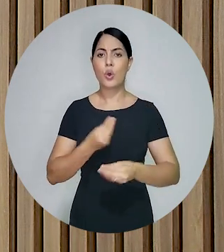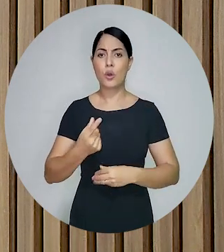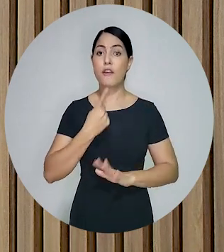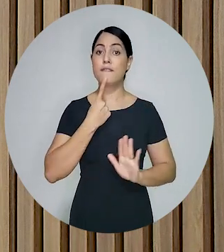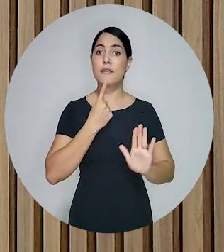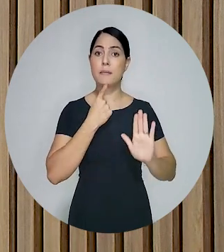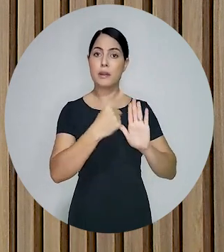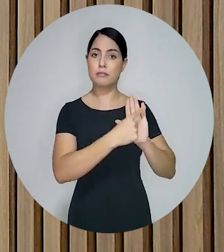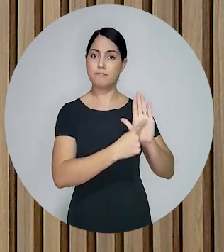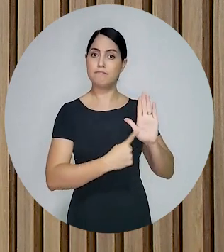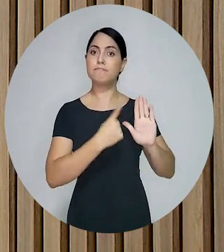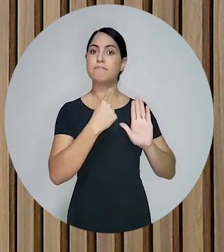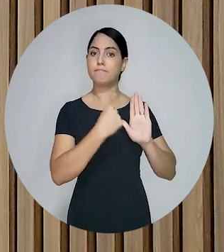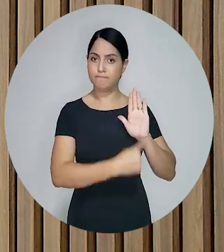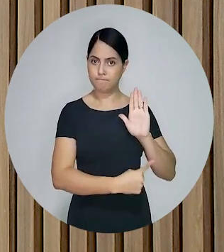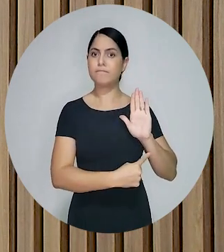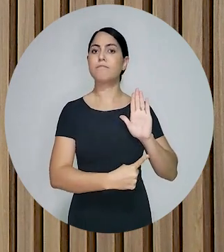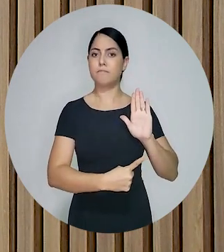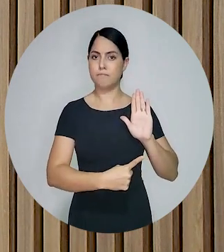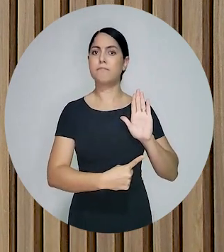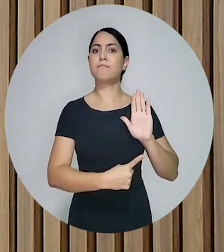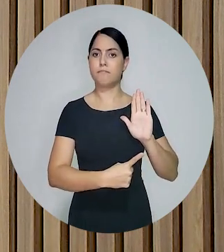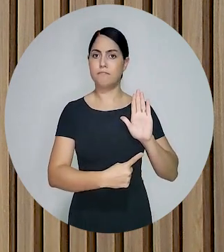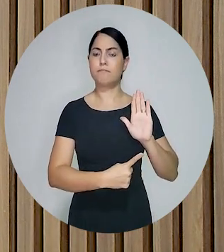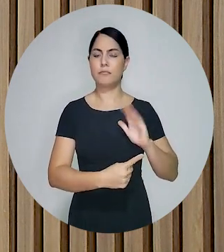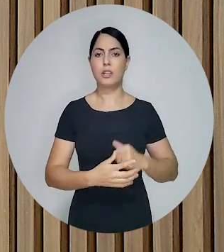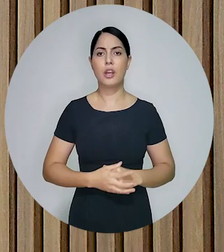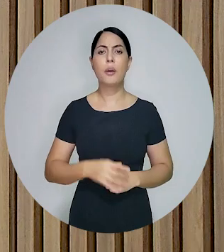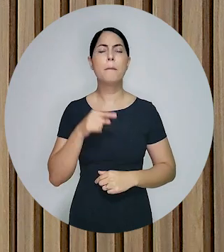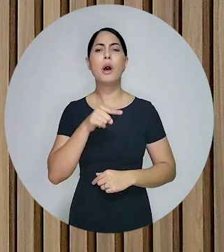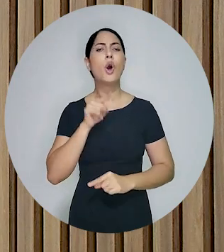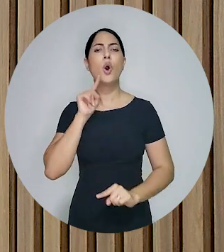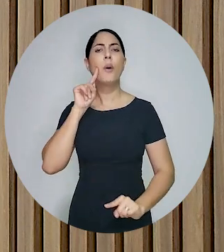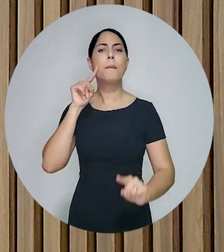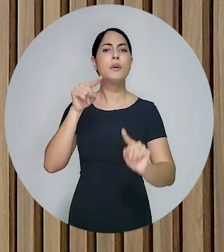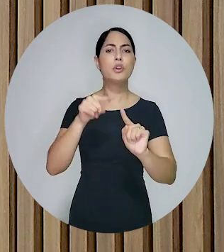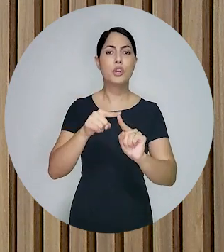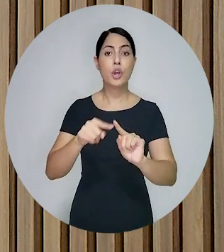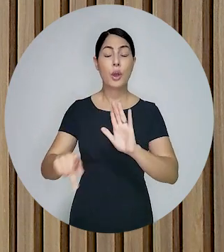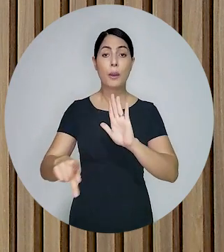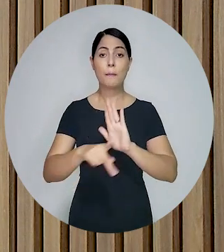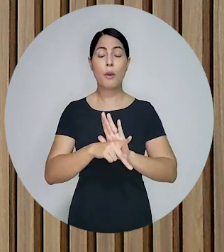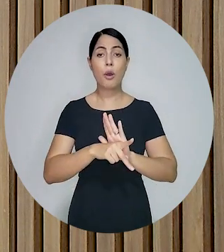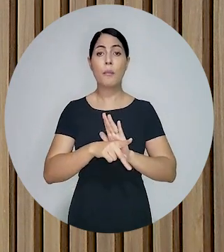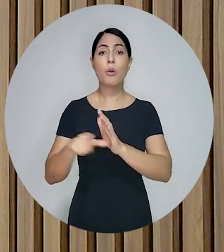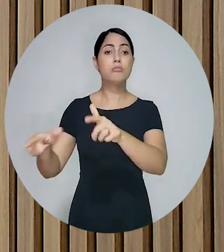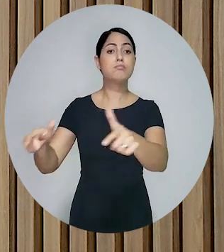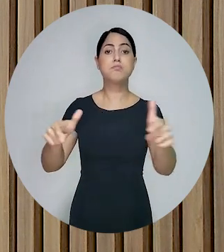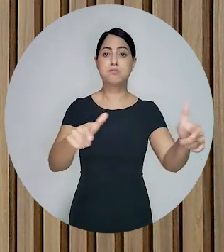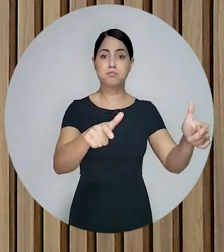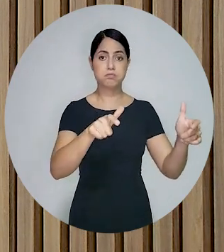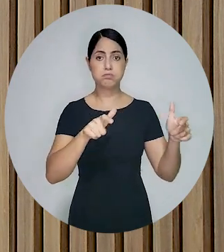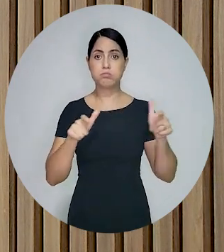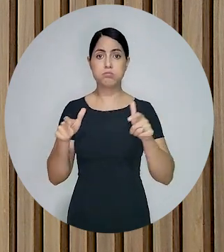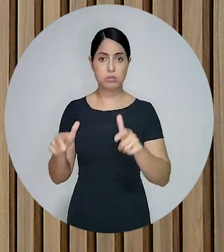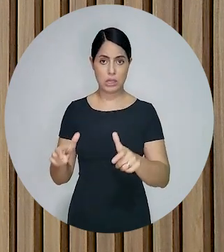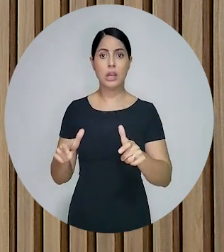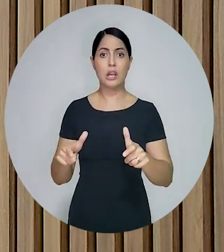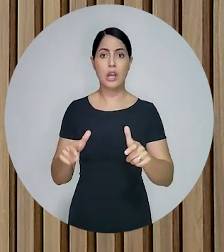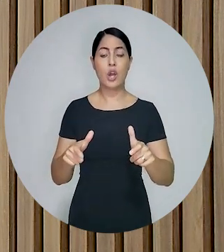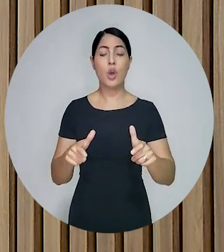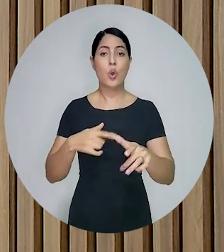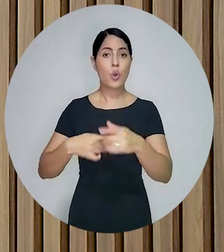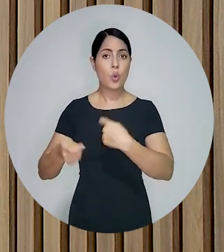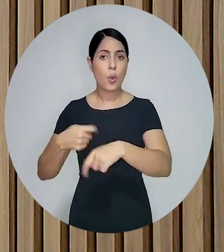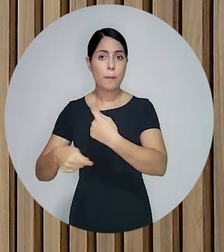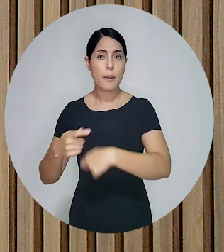de denúncia, o desenho de um X, preferencialmente vermelho, na própria mão. A intenção é mostrar essa marca